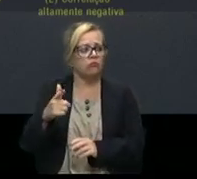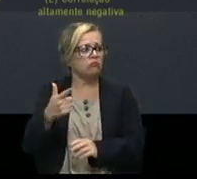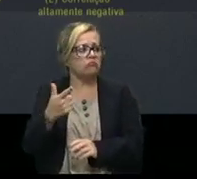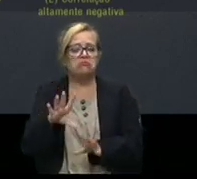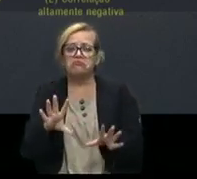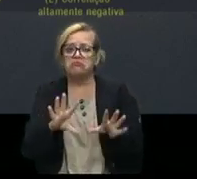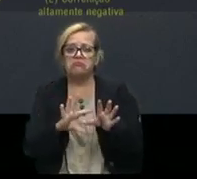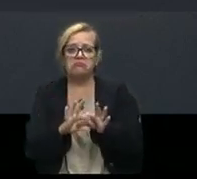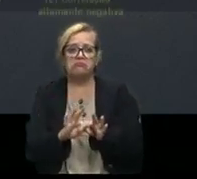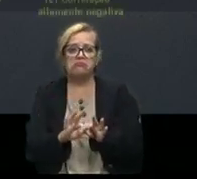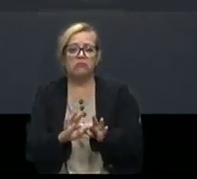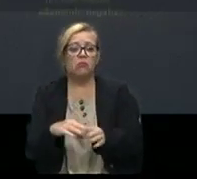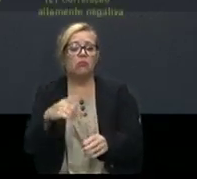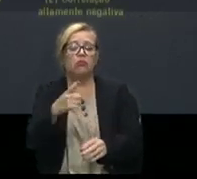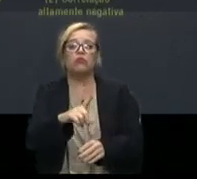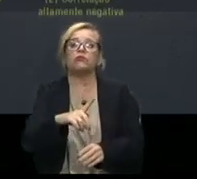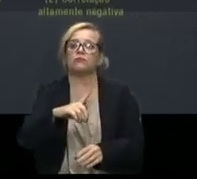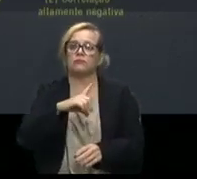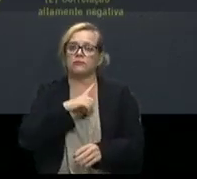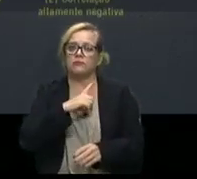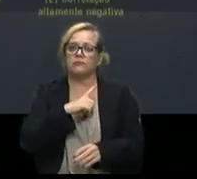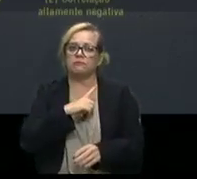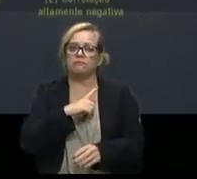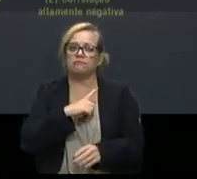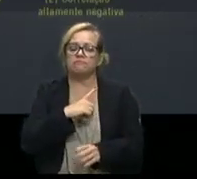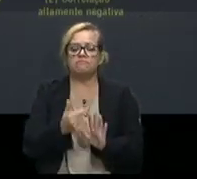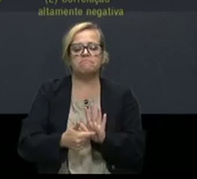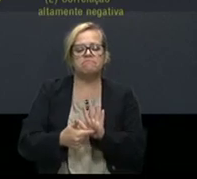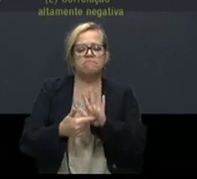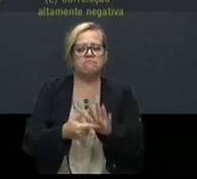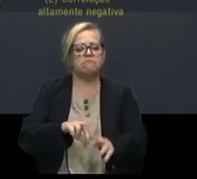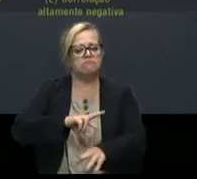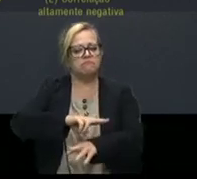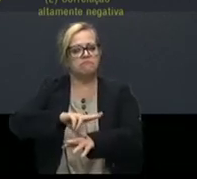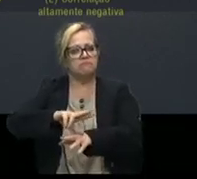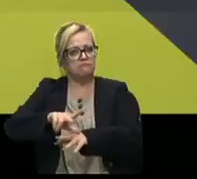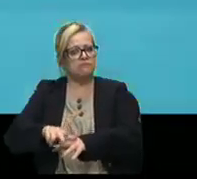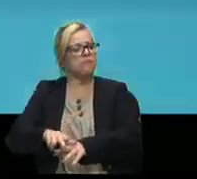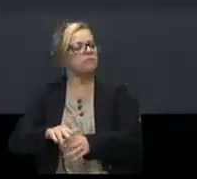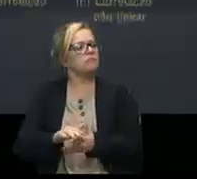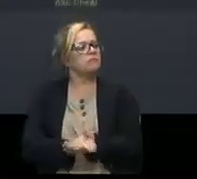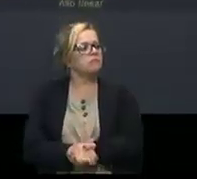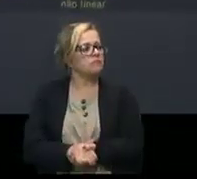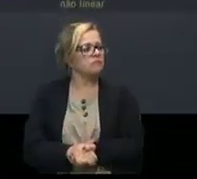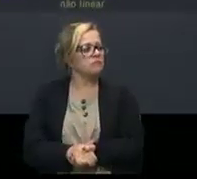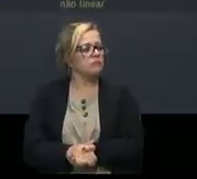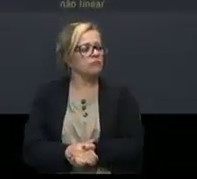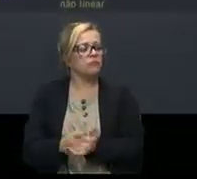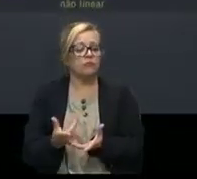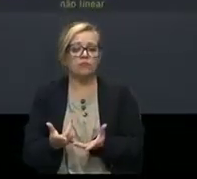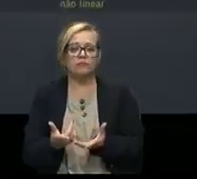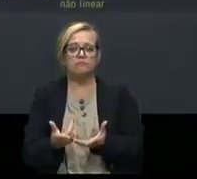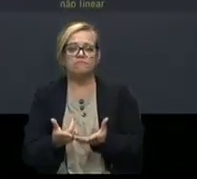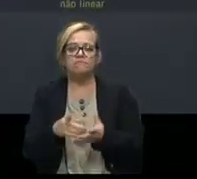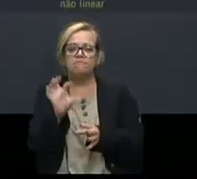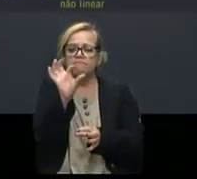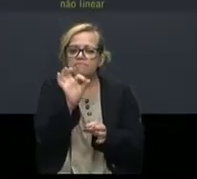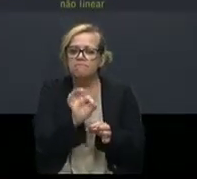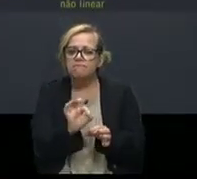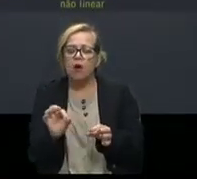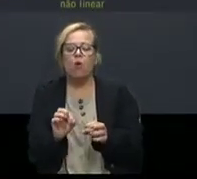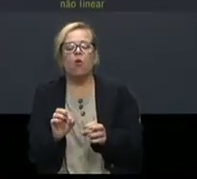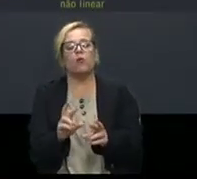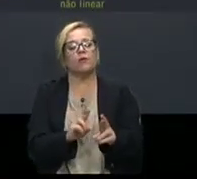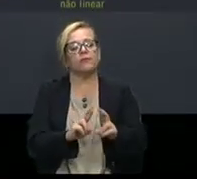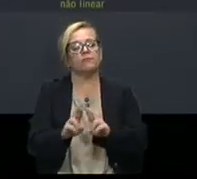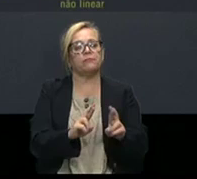existe correlação. Nos outros existe, se manifestando de diferentes formas. Uma correlação é linear quando a